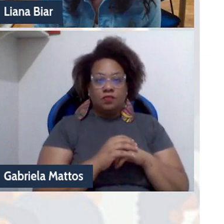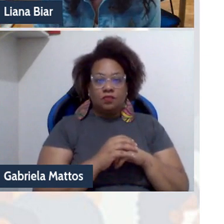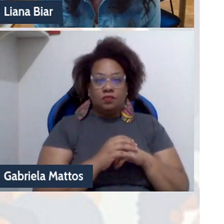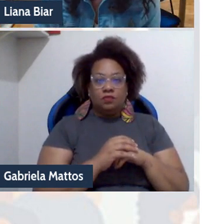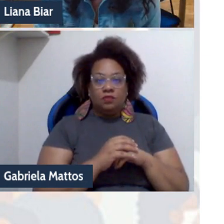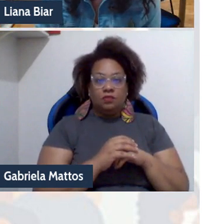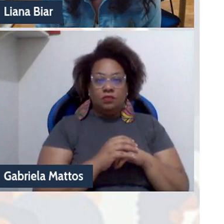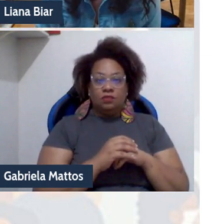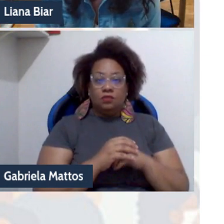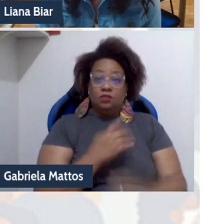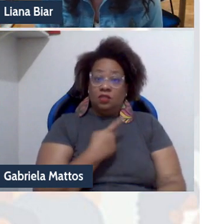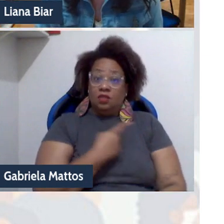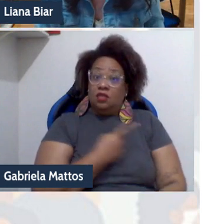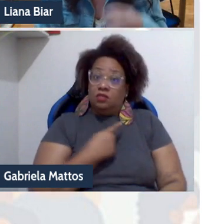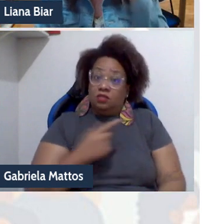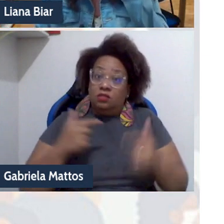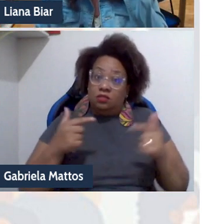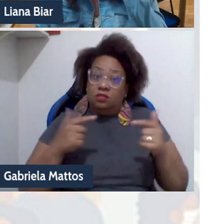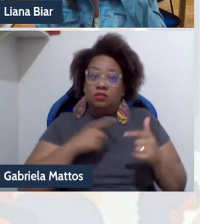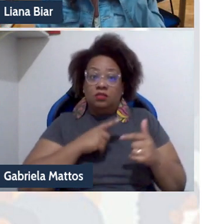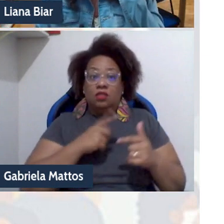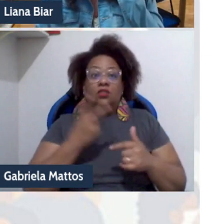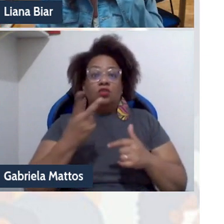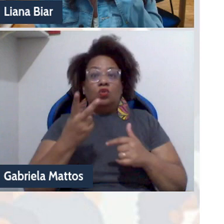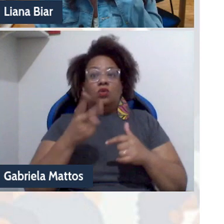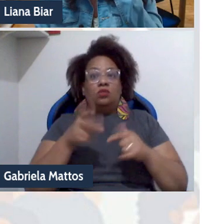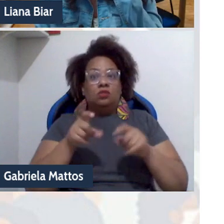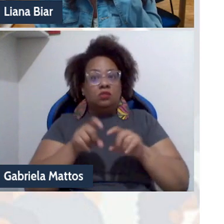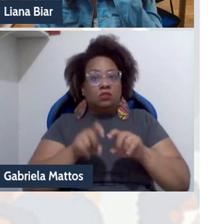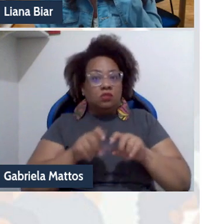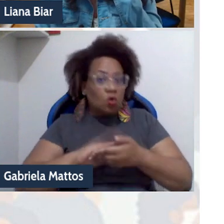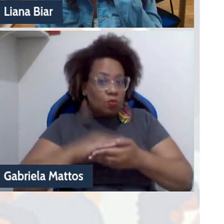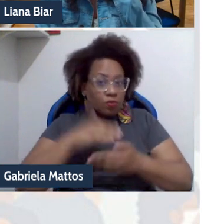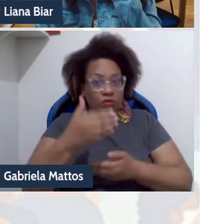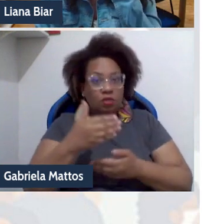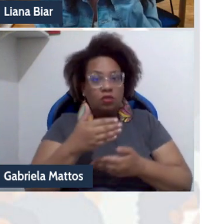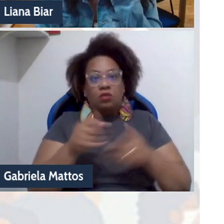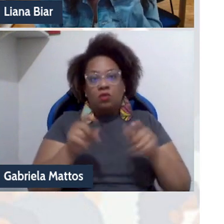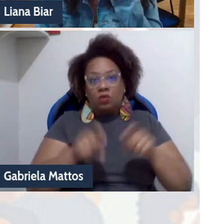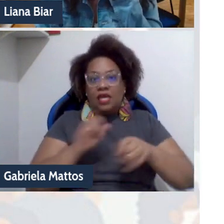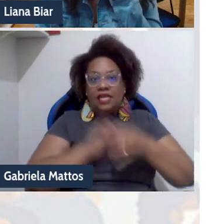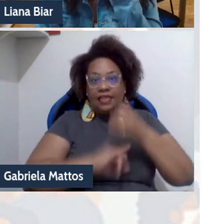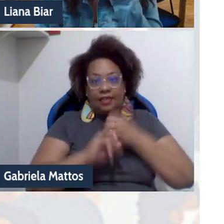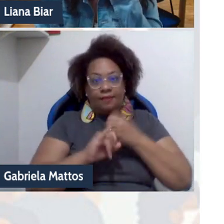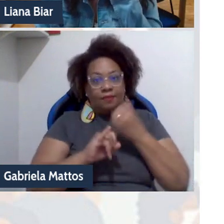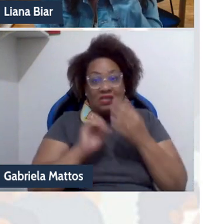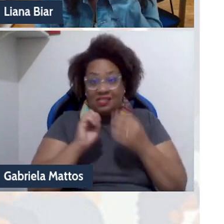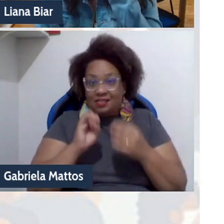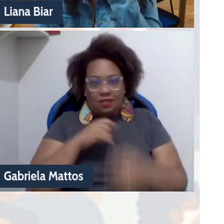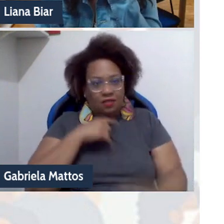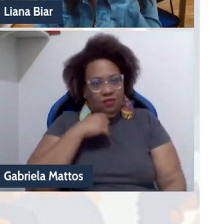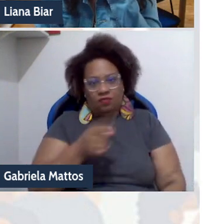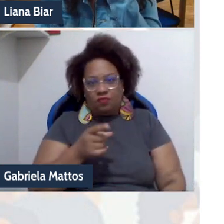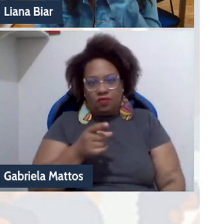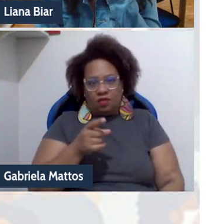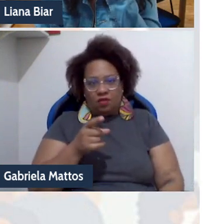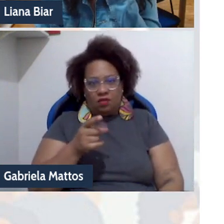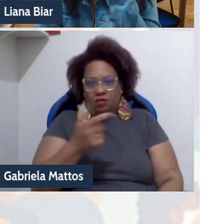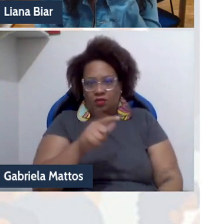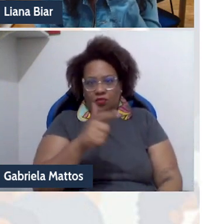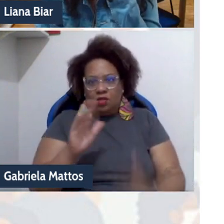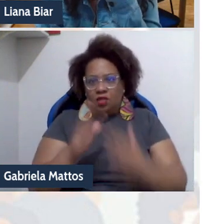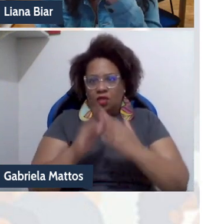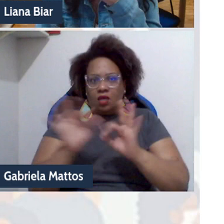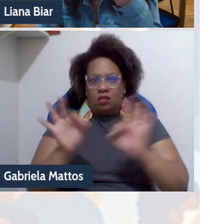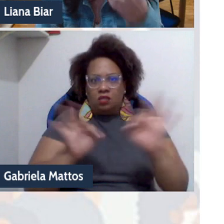E a gente, ainda bem, tínhamos 2 computadores e internet boa, porque senão não ia funcionar. Porque você não tem um escritório em casa. Exigiam